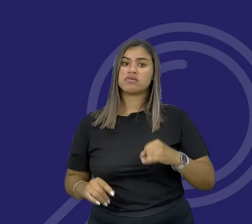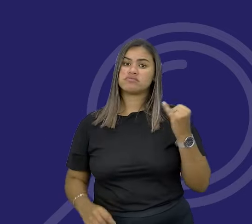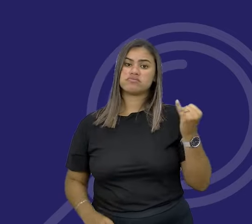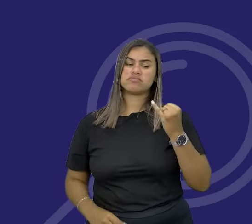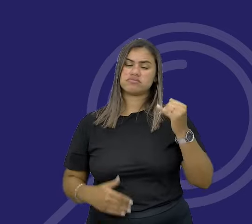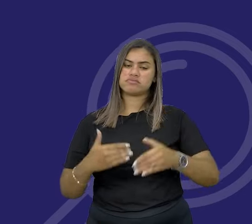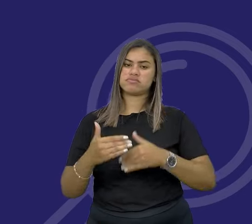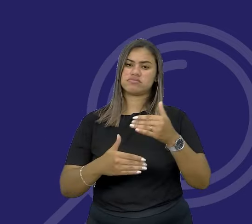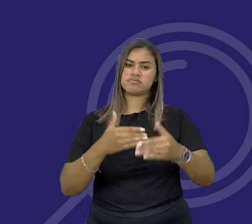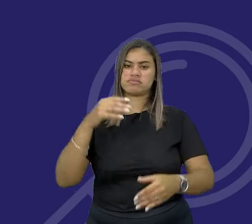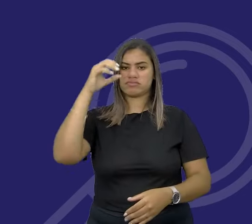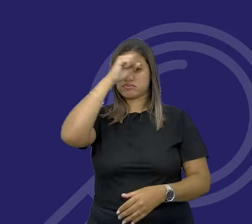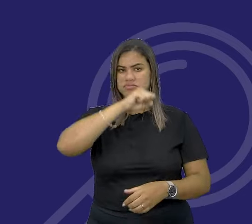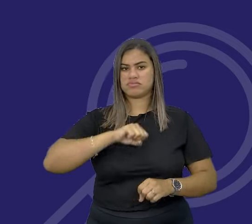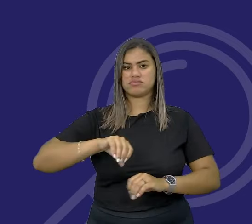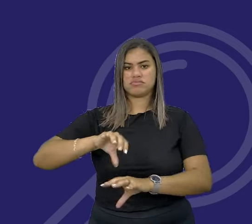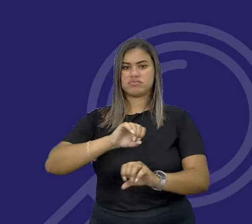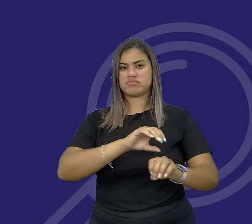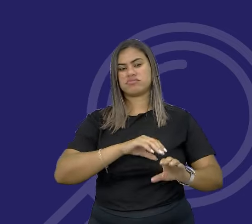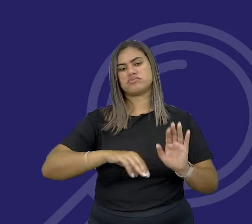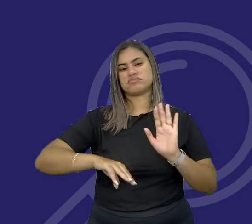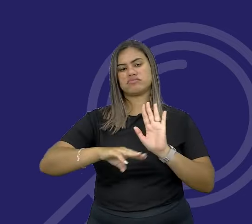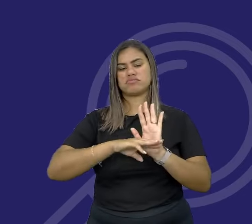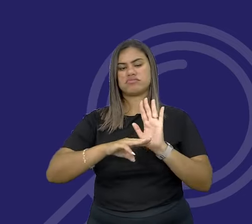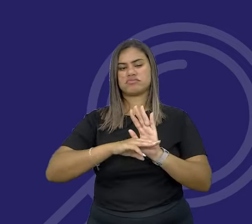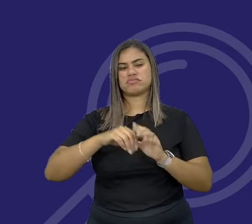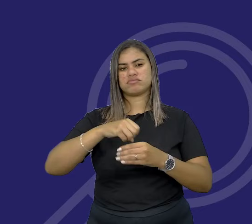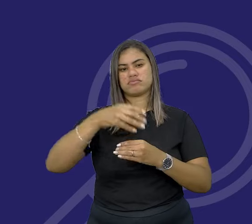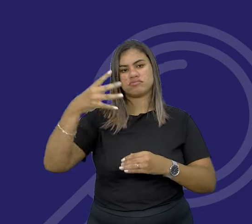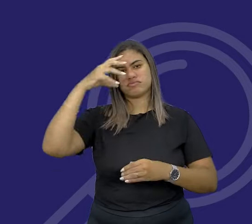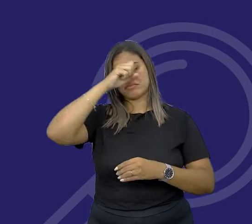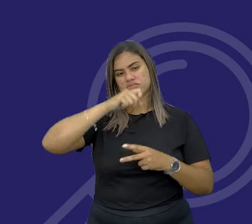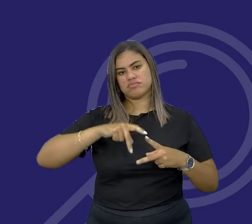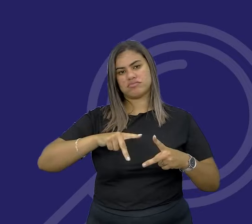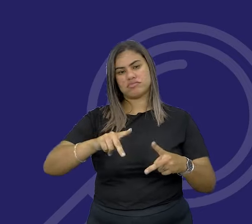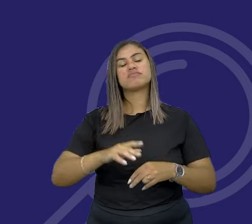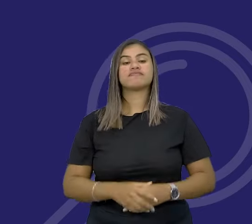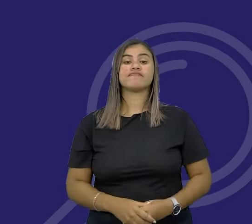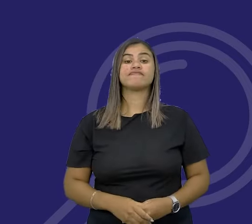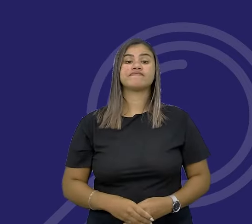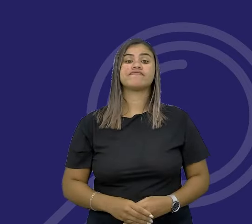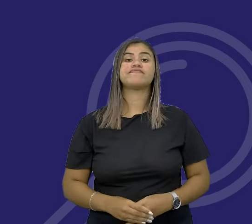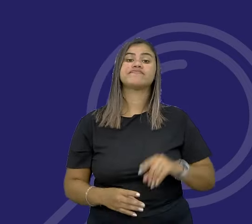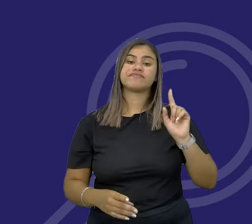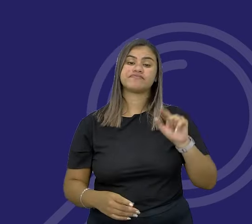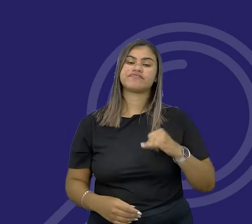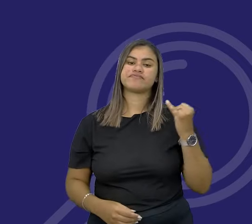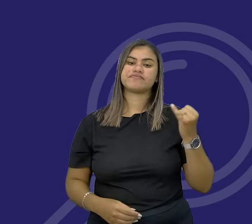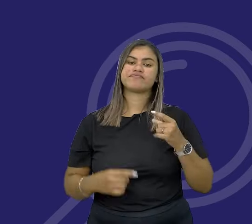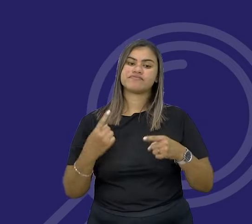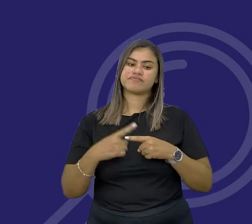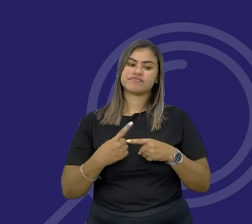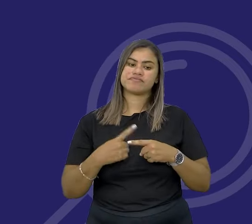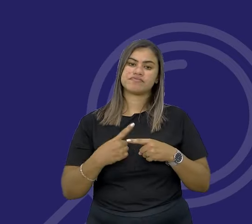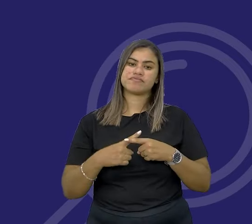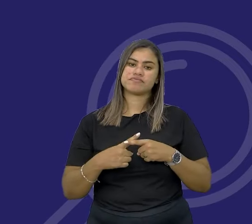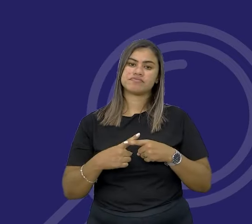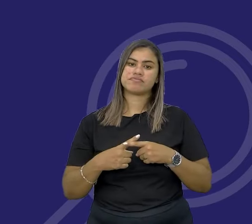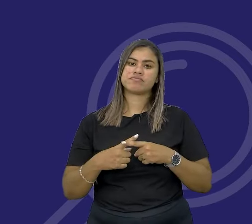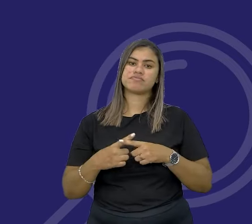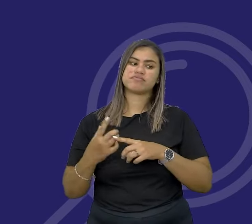esse processo didático-metodológico do material Aprender Sempre. E ela é muito importante para o quê? Para o